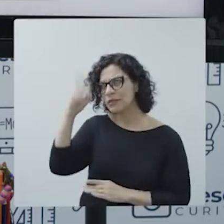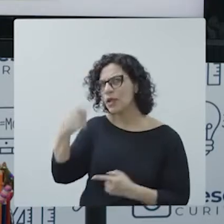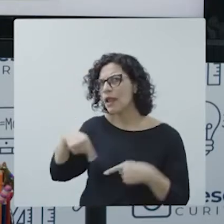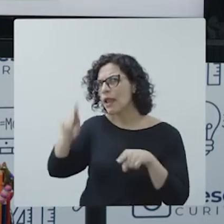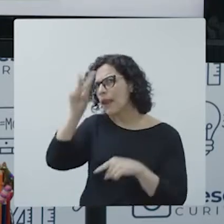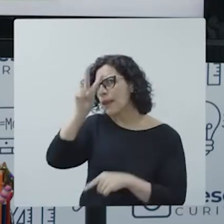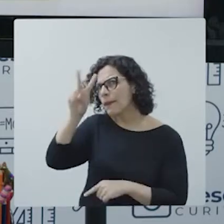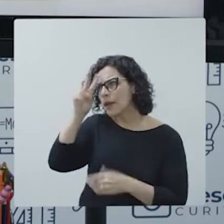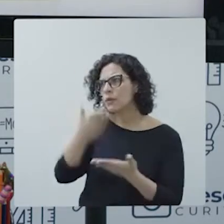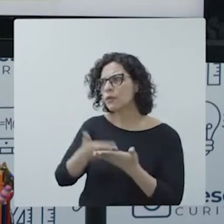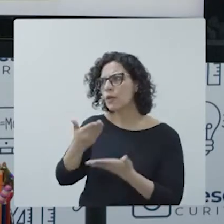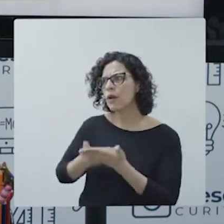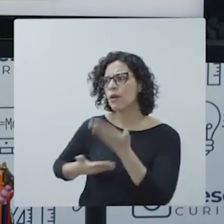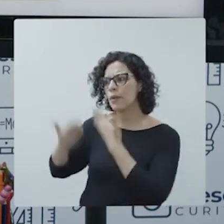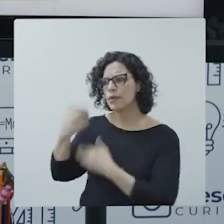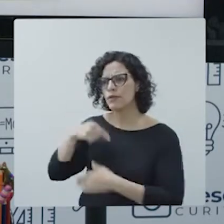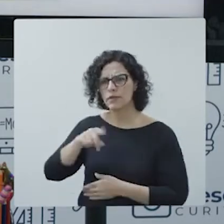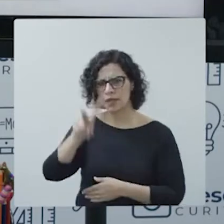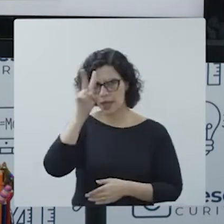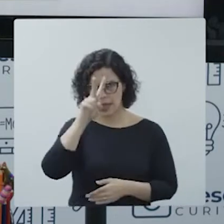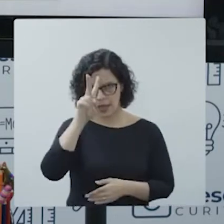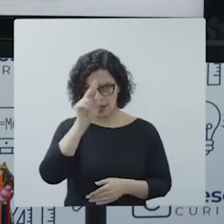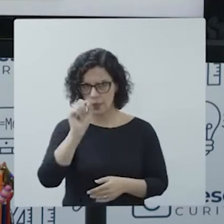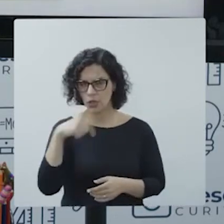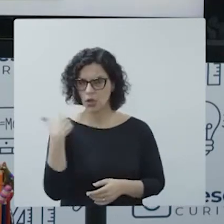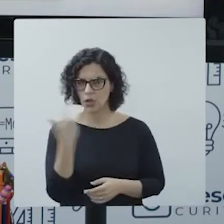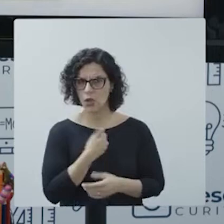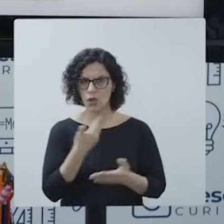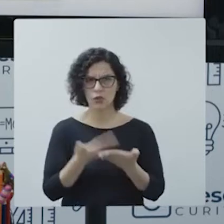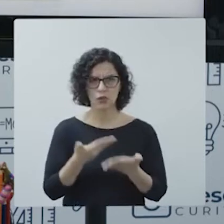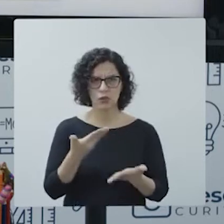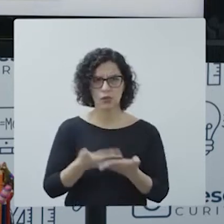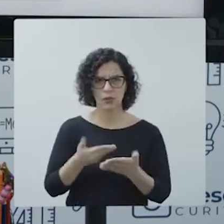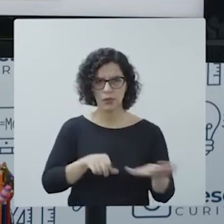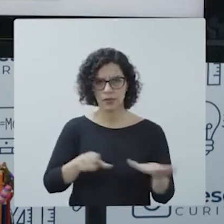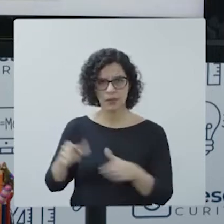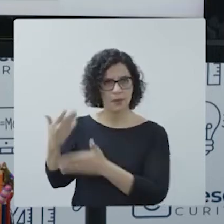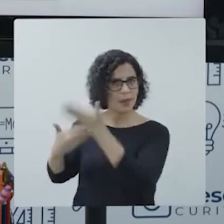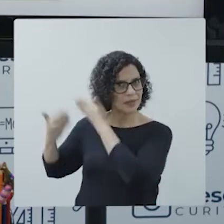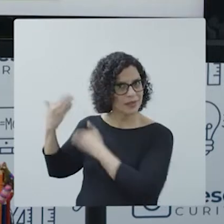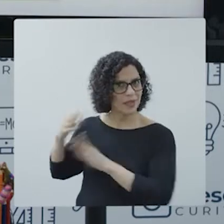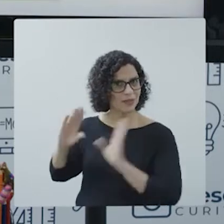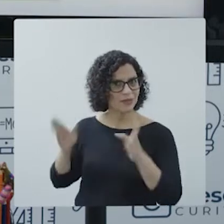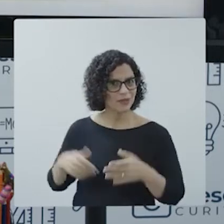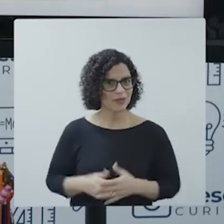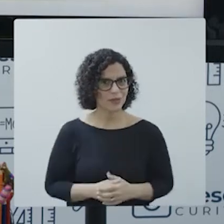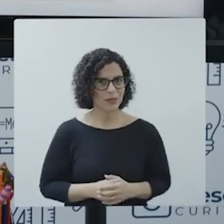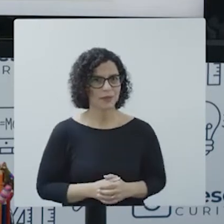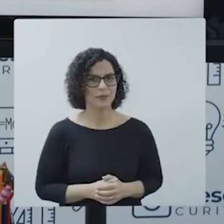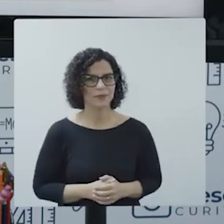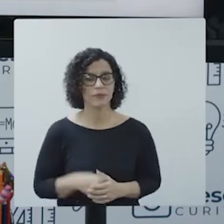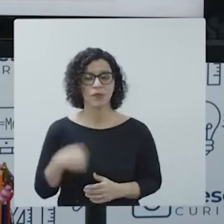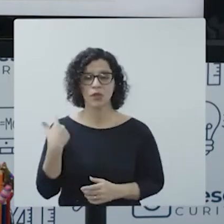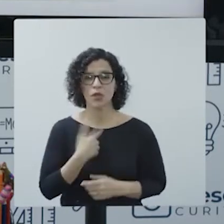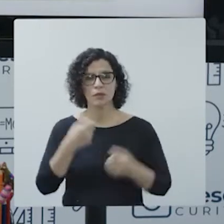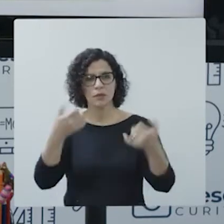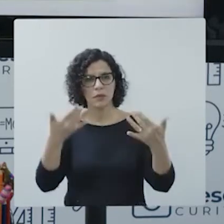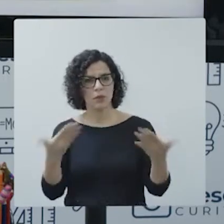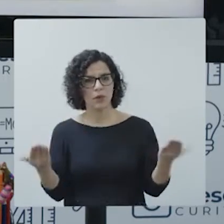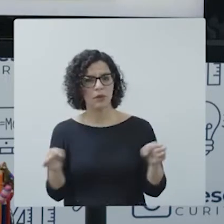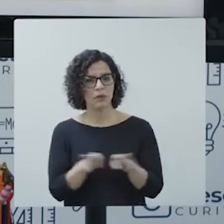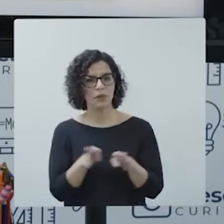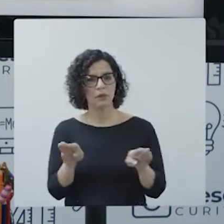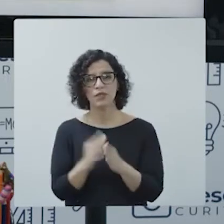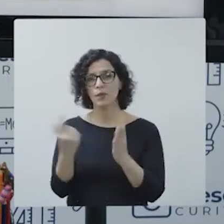pensando, recordando a aula anterior. Você lembra o que nós estudamos na última aula? Nós